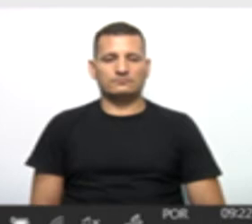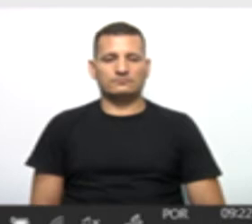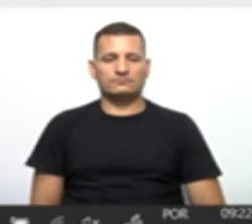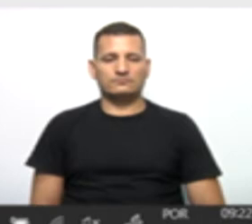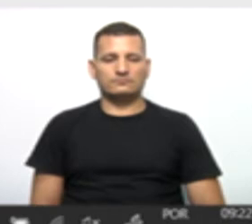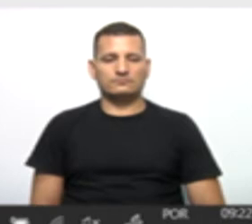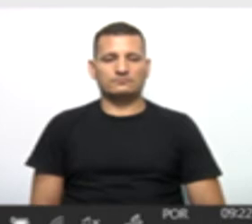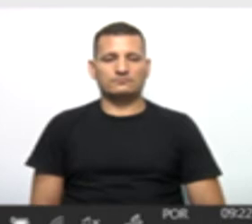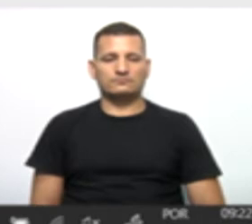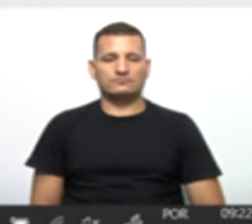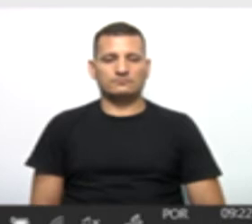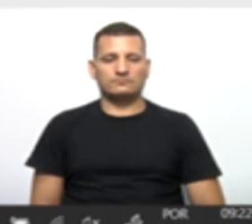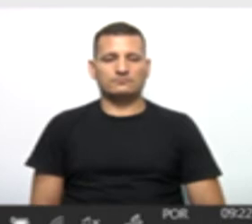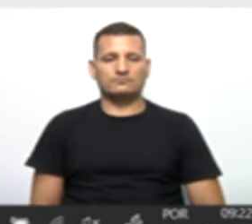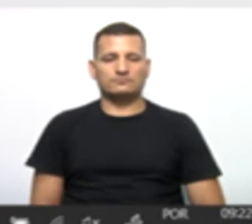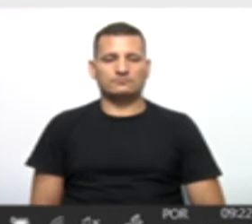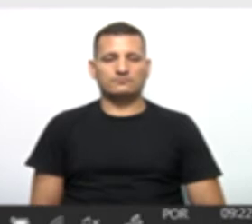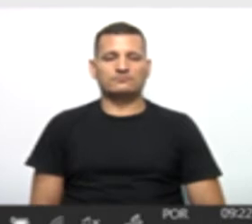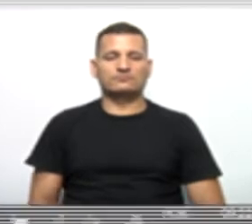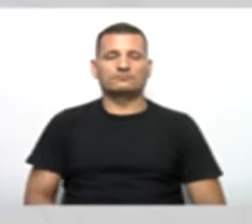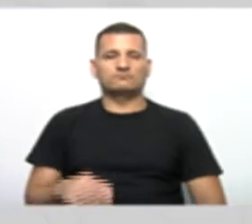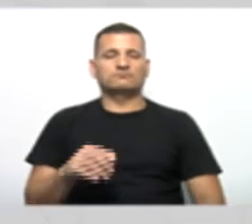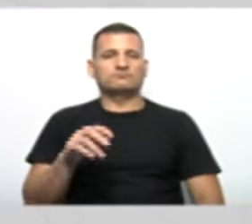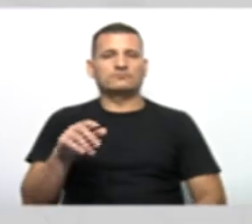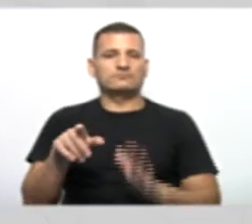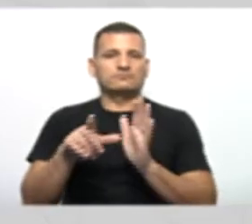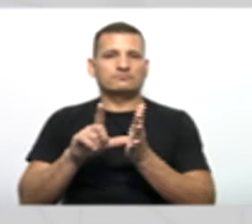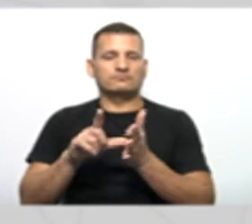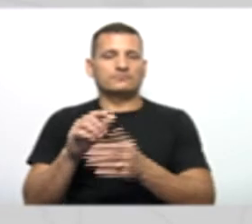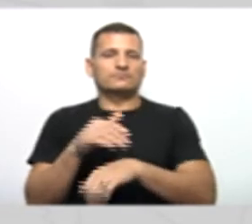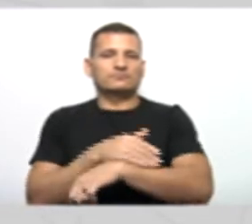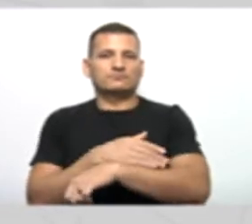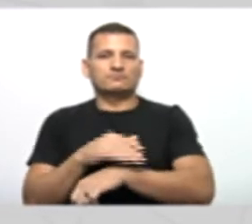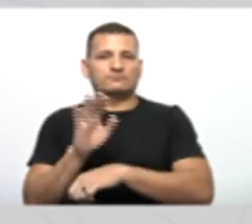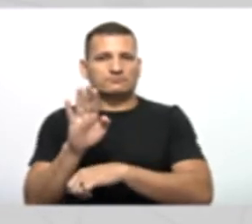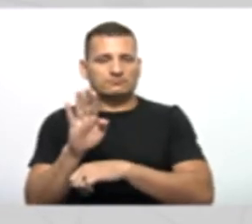aqui que foi alterado para Rua H. Tranquilo?